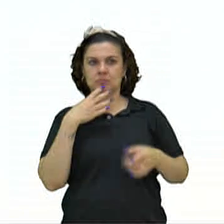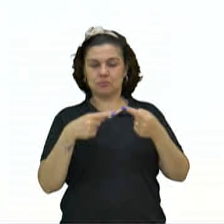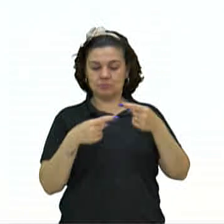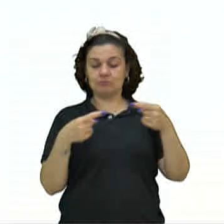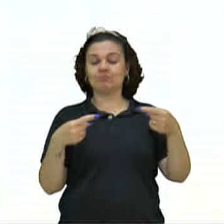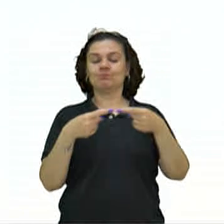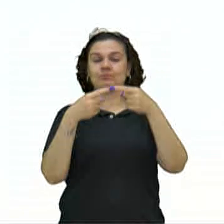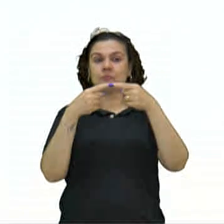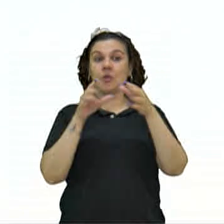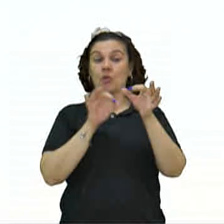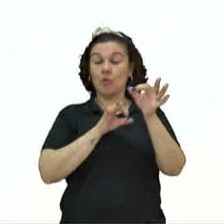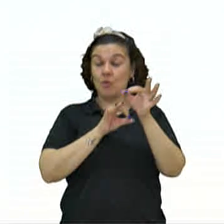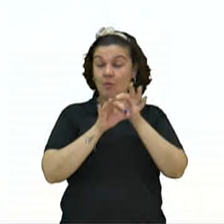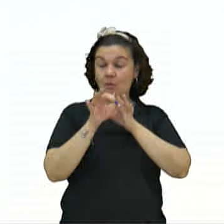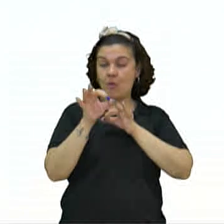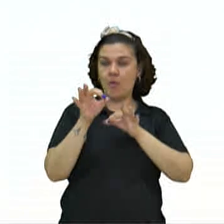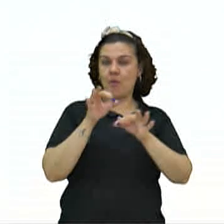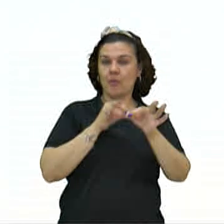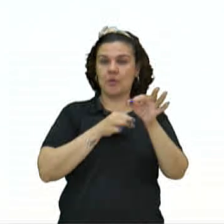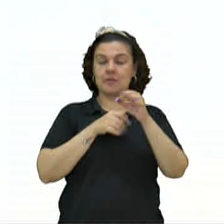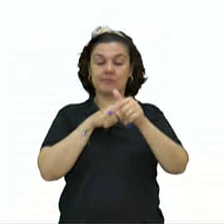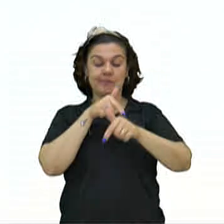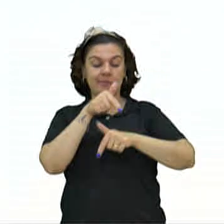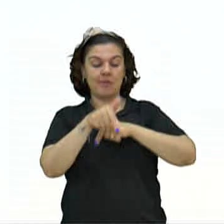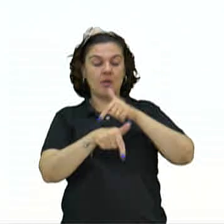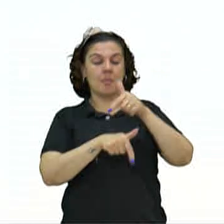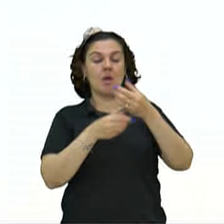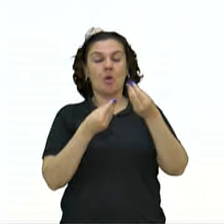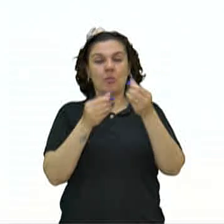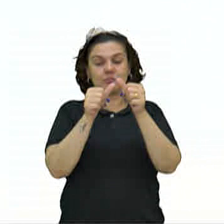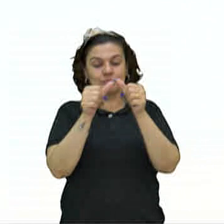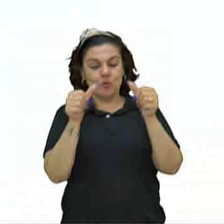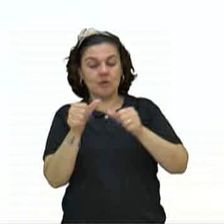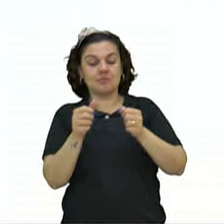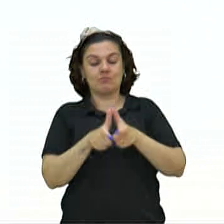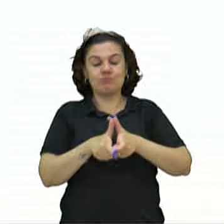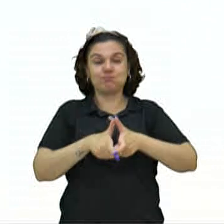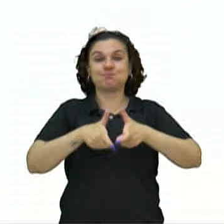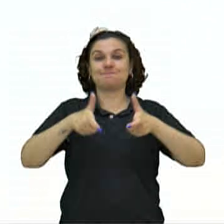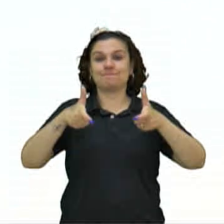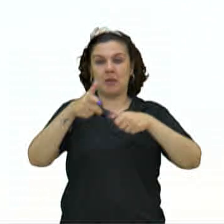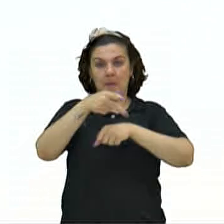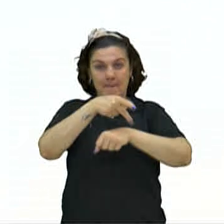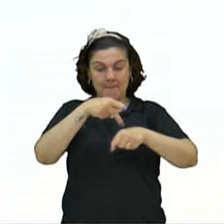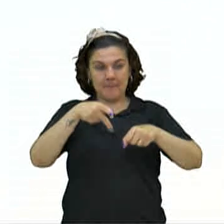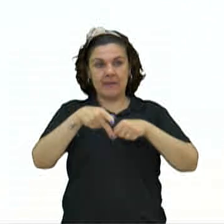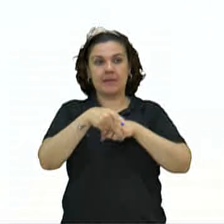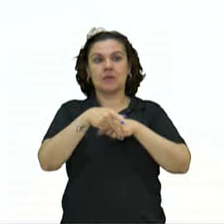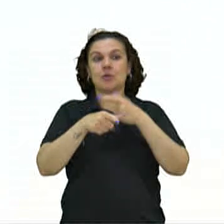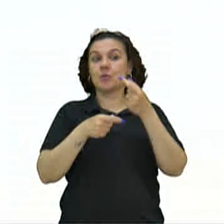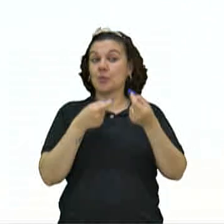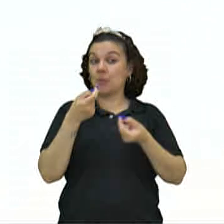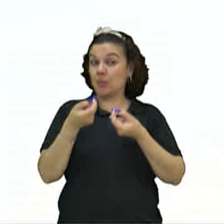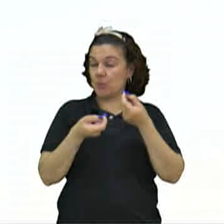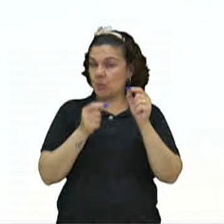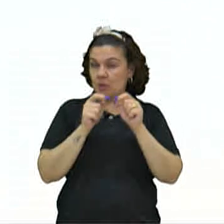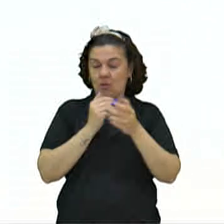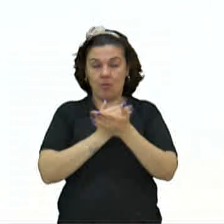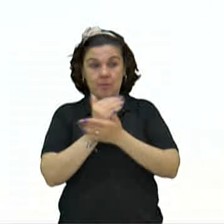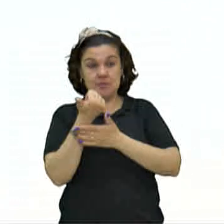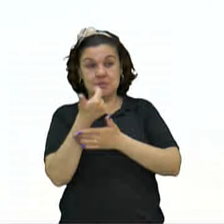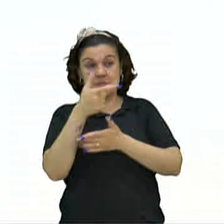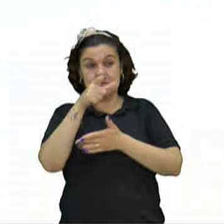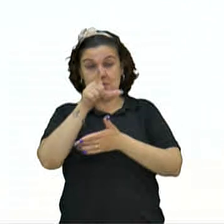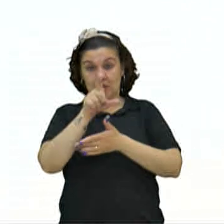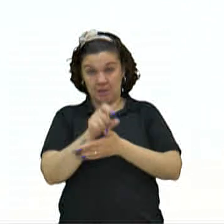a reorientação operada em seu modelo de crescimento. Crescimento a partir dos anos 70, né?